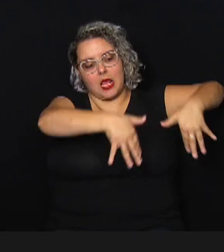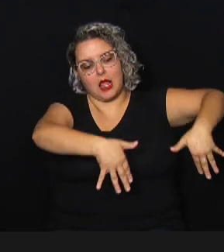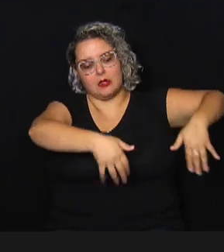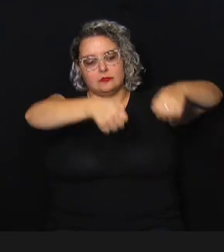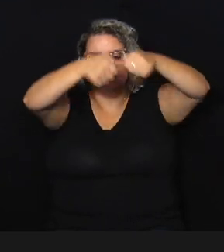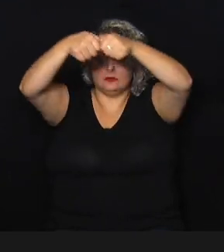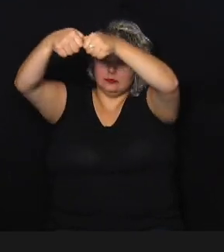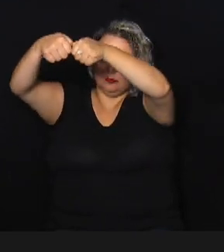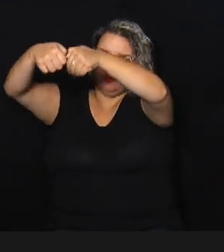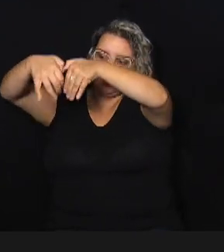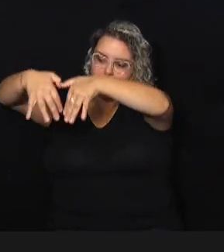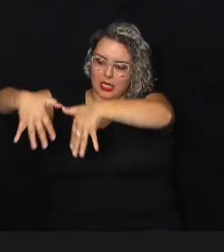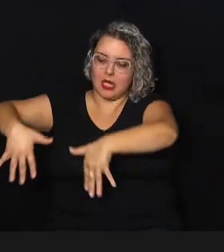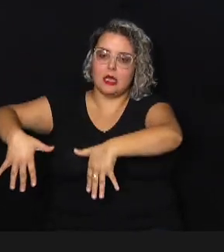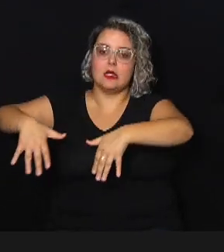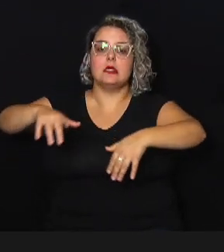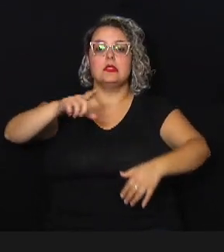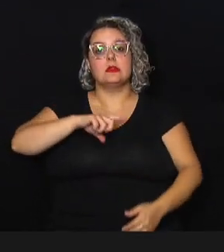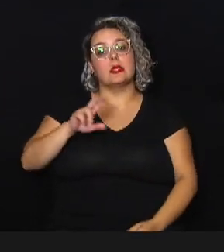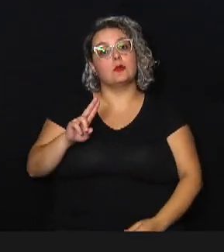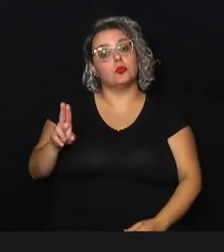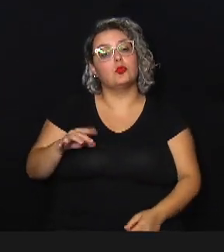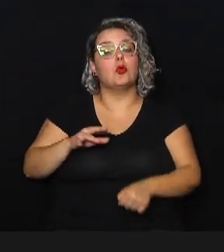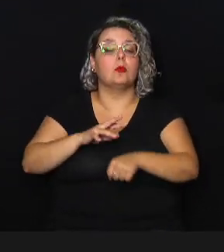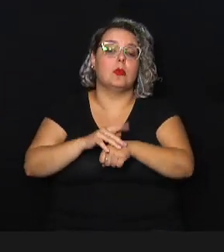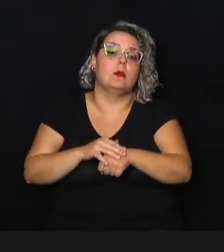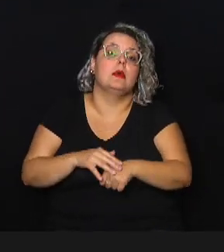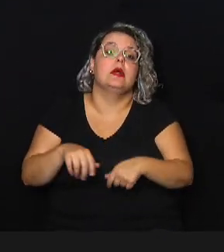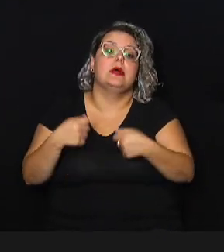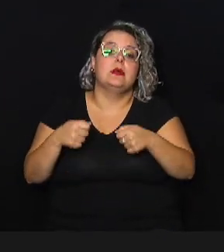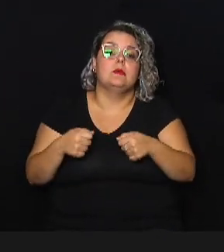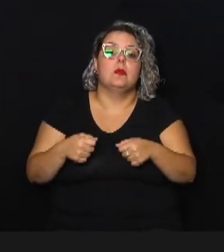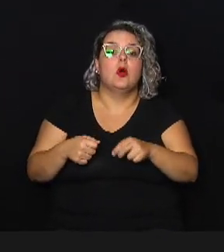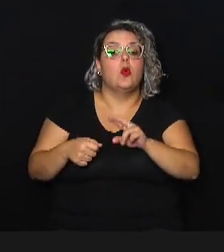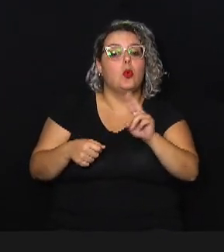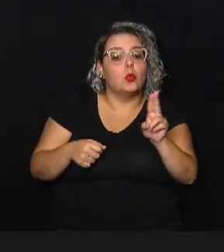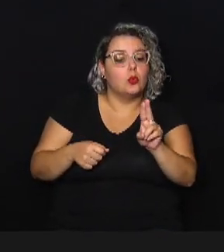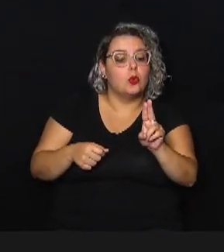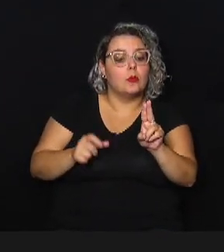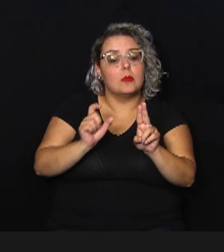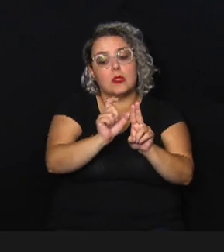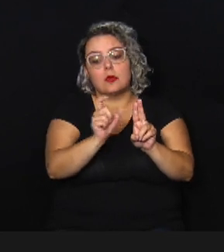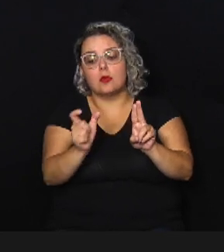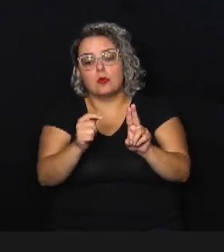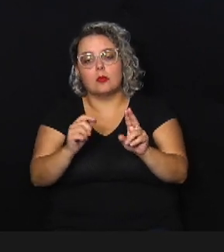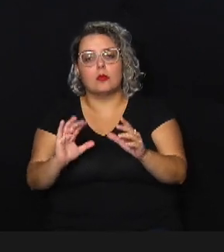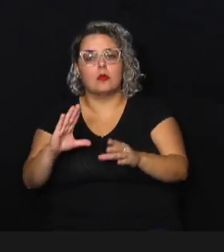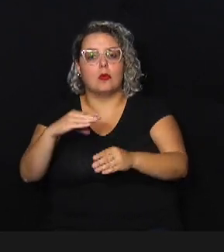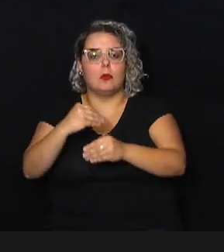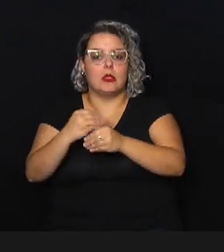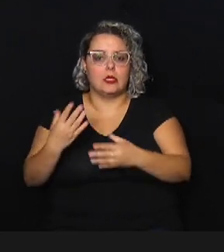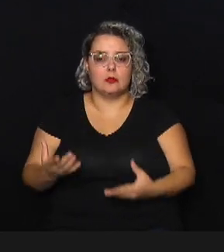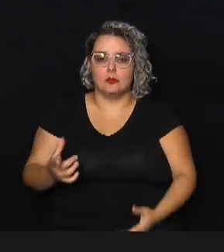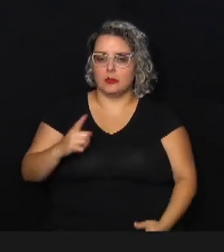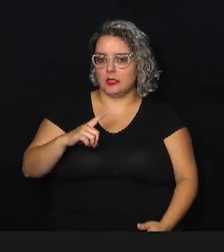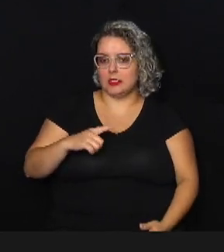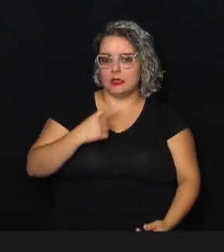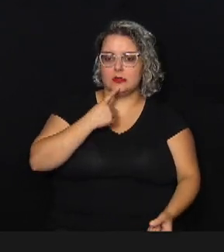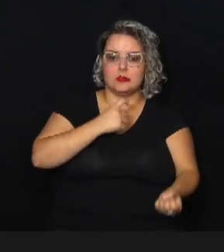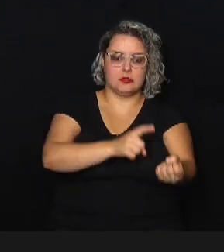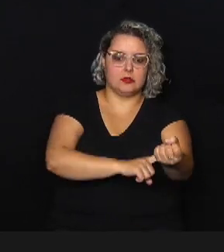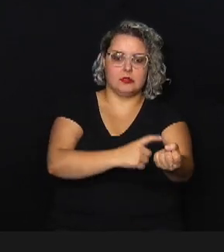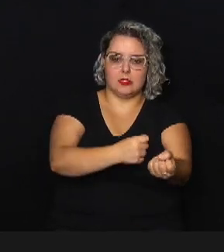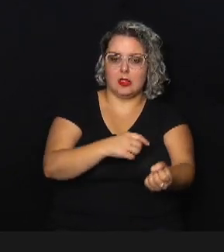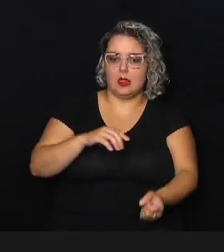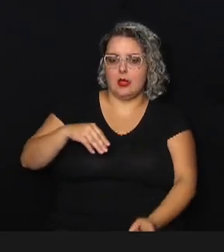a gente tem um nome para a doença, mas agora a gente precisa do sobrenome da doença. Por quê? Tem leucemias, por exemplo, mieloides